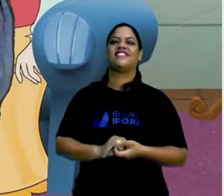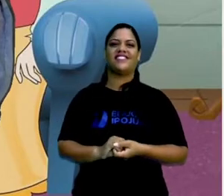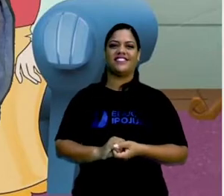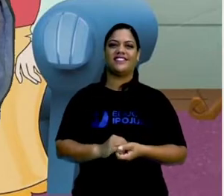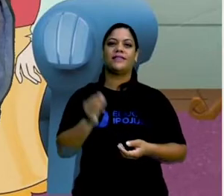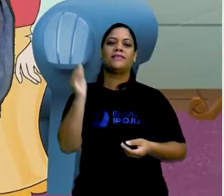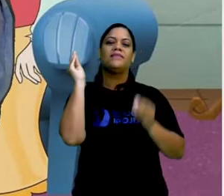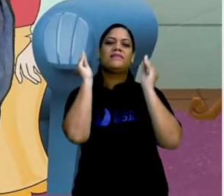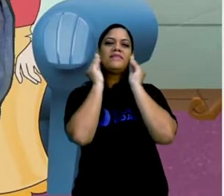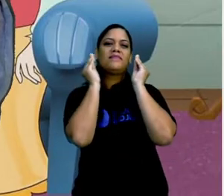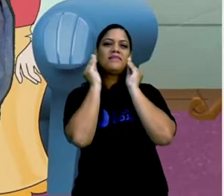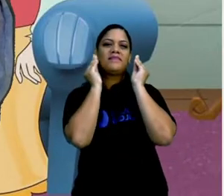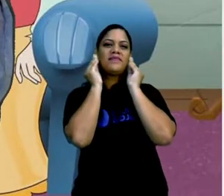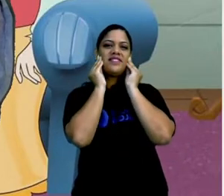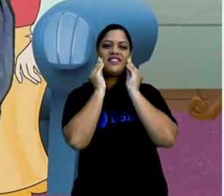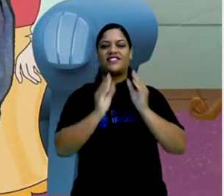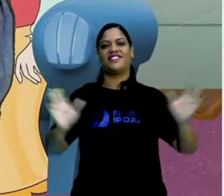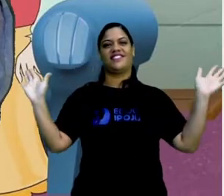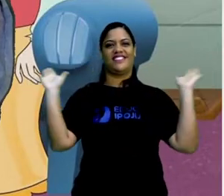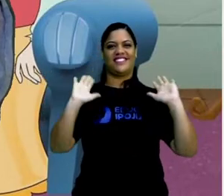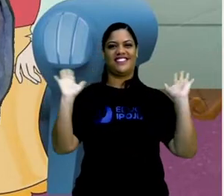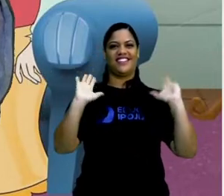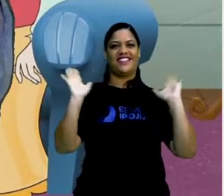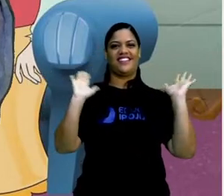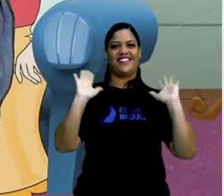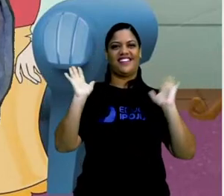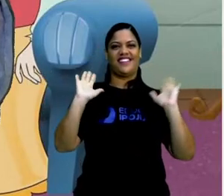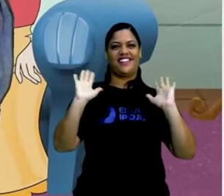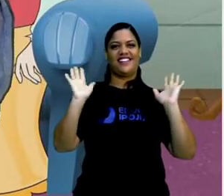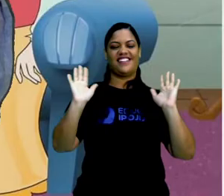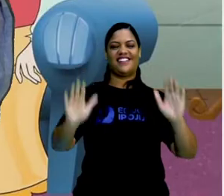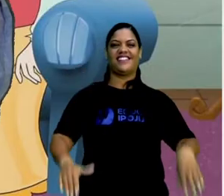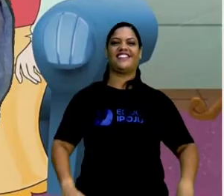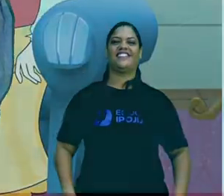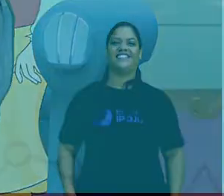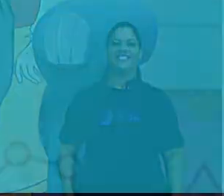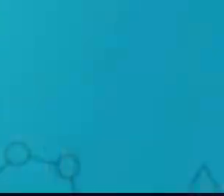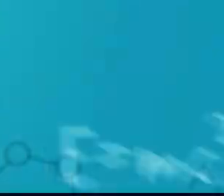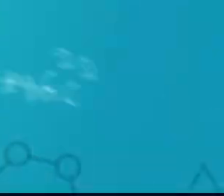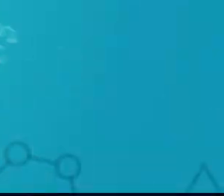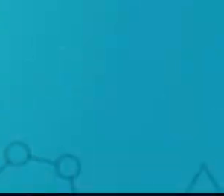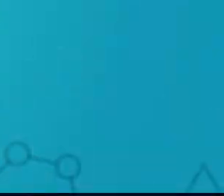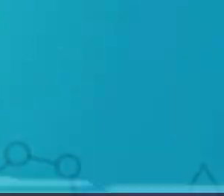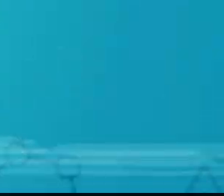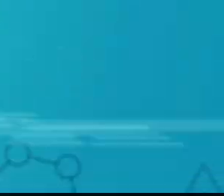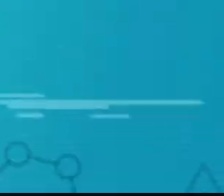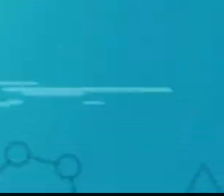ó, um beijo e tchau! Tchau!